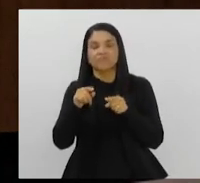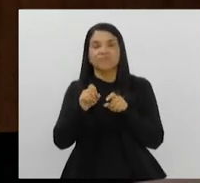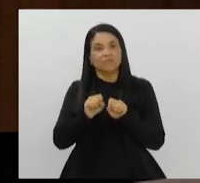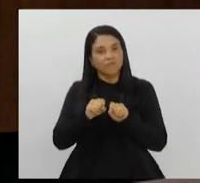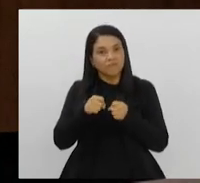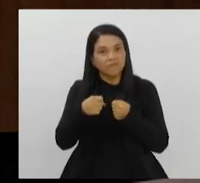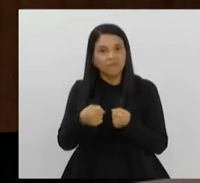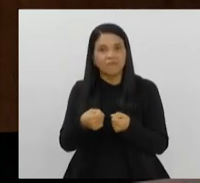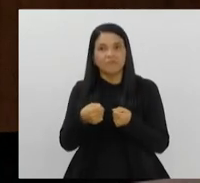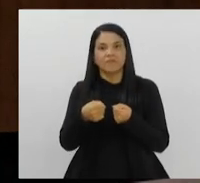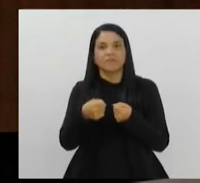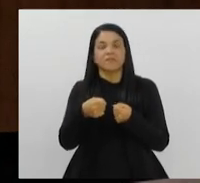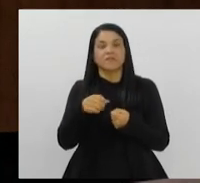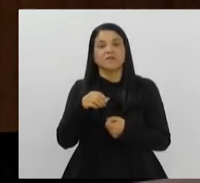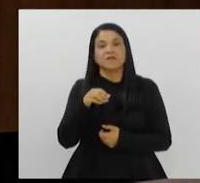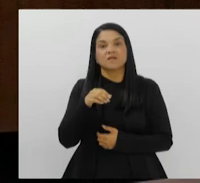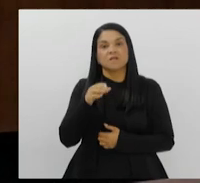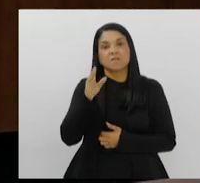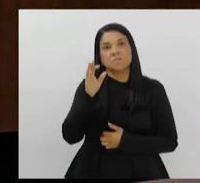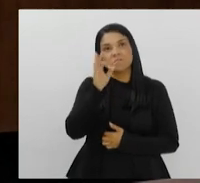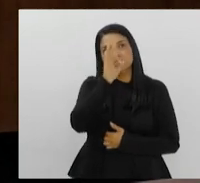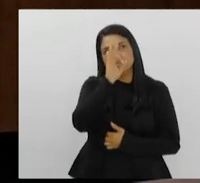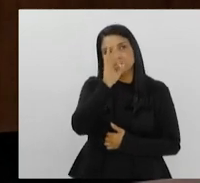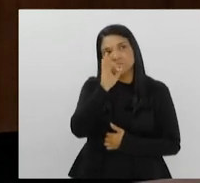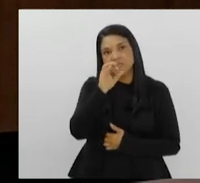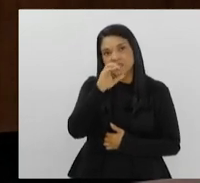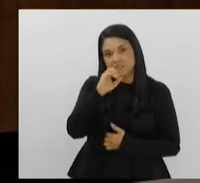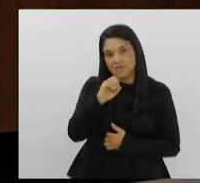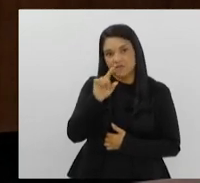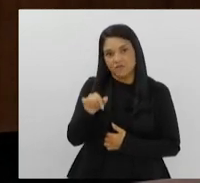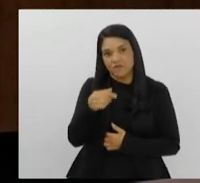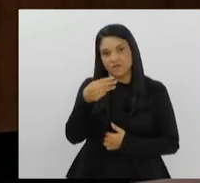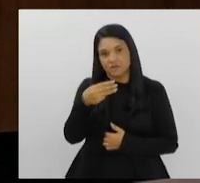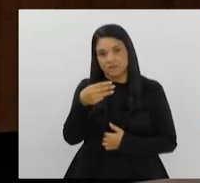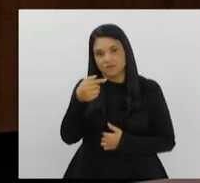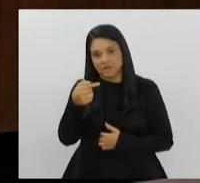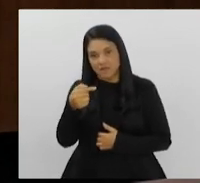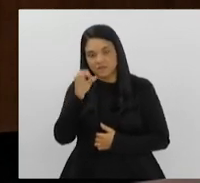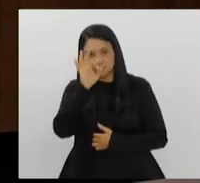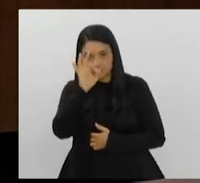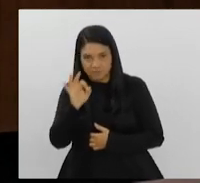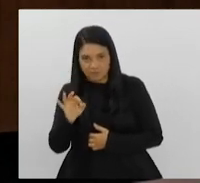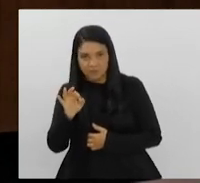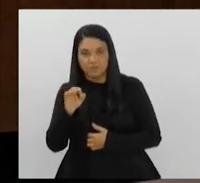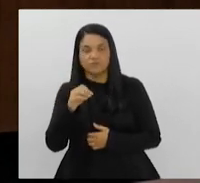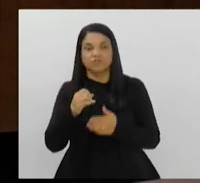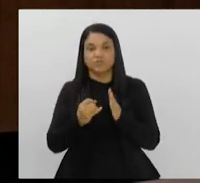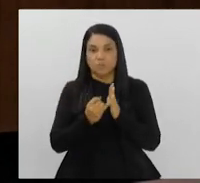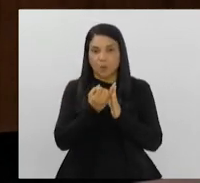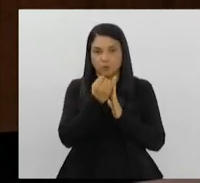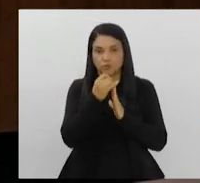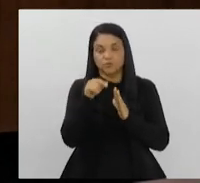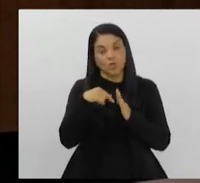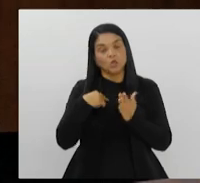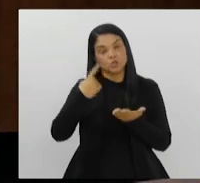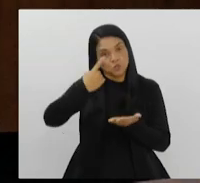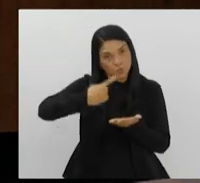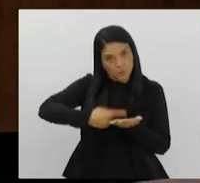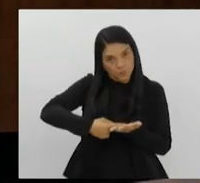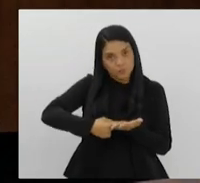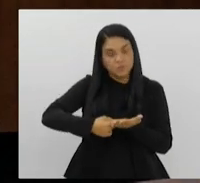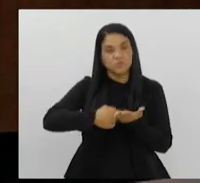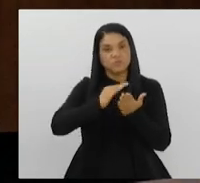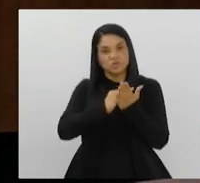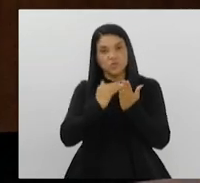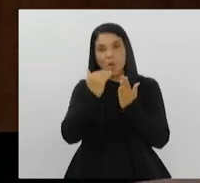ínfima, de 0,037 da receita de vinda de impostos, inclusive fica aqui o nosso compromisso de